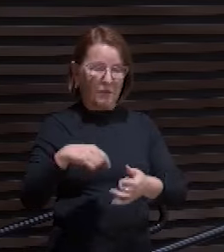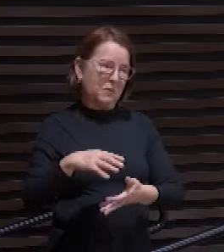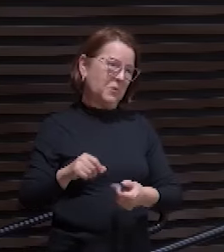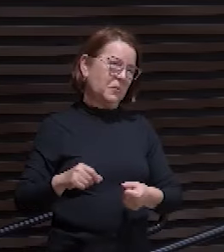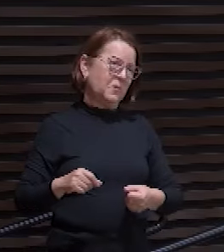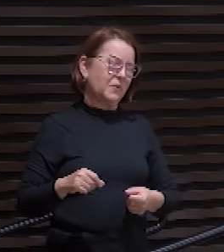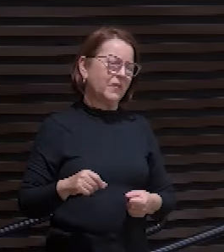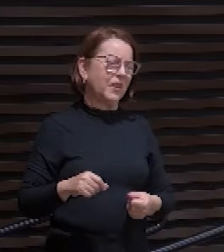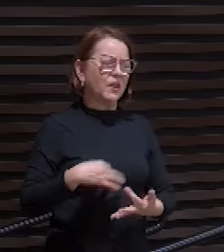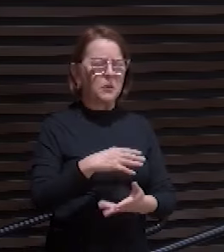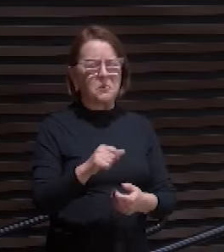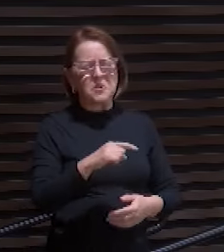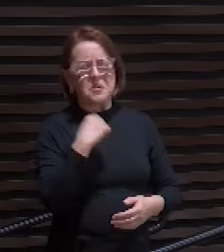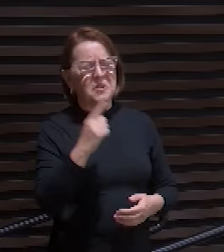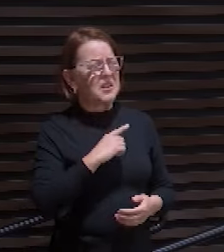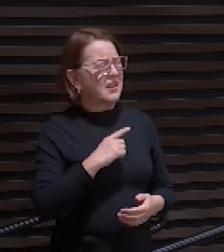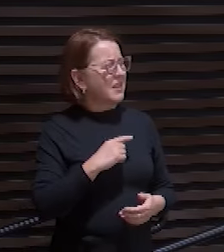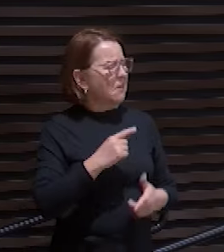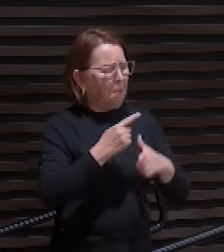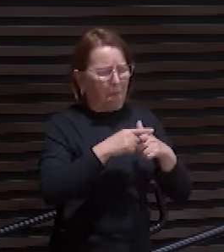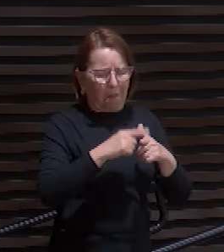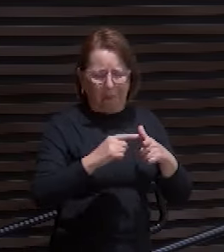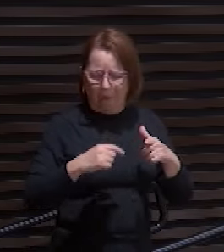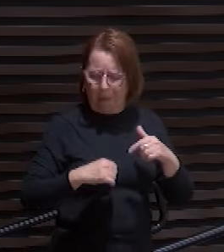vamos ter aflição, isso é vero.